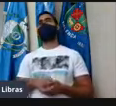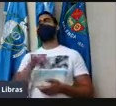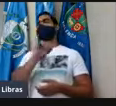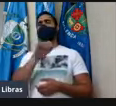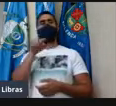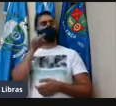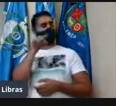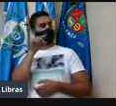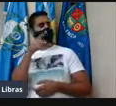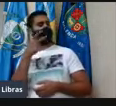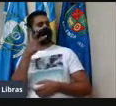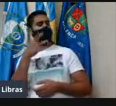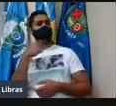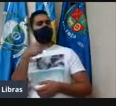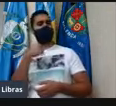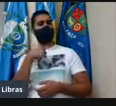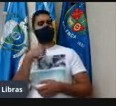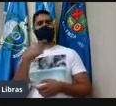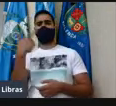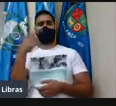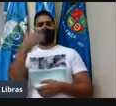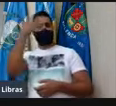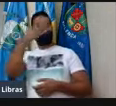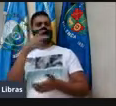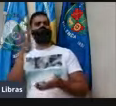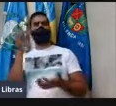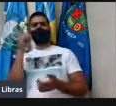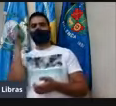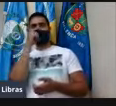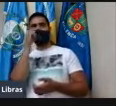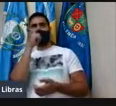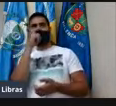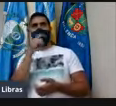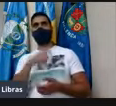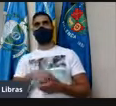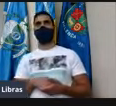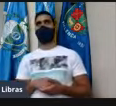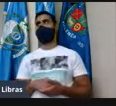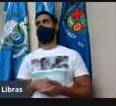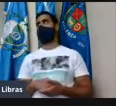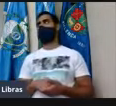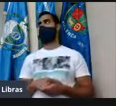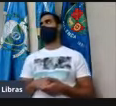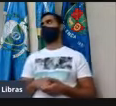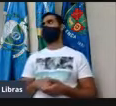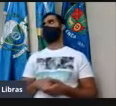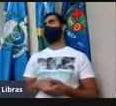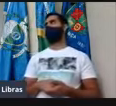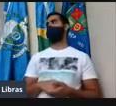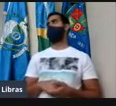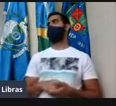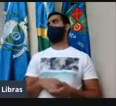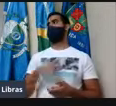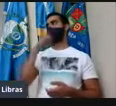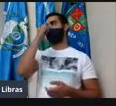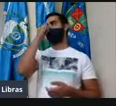insiste em falar que isso daí não é verdade, mas quem vai para o DIPR, tá?